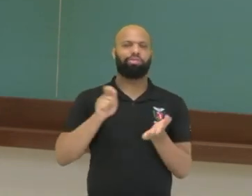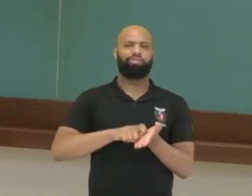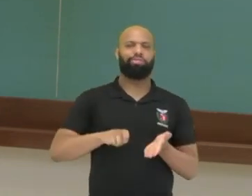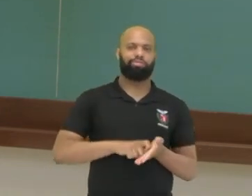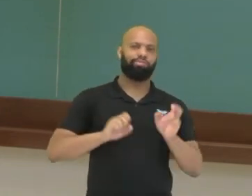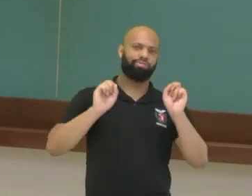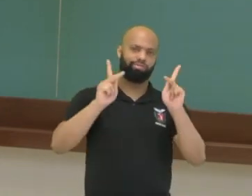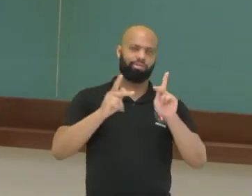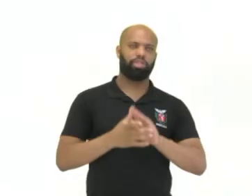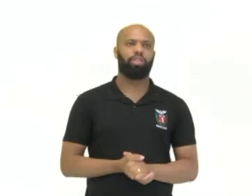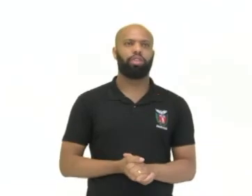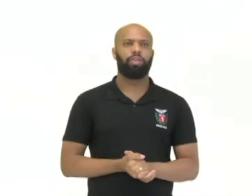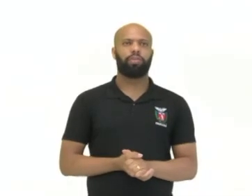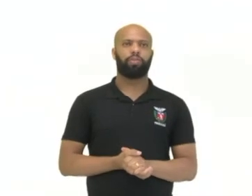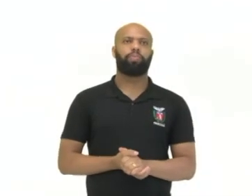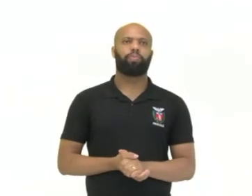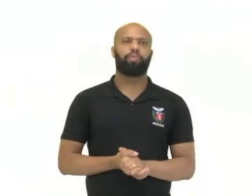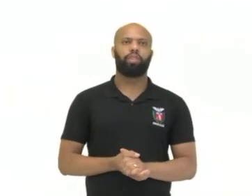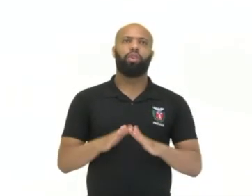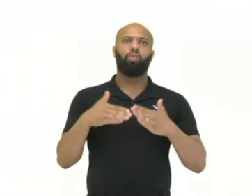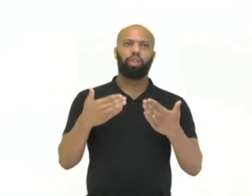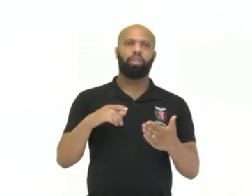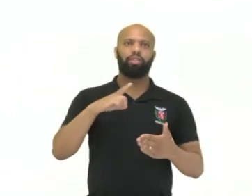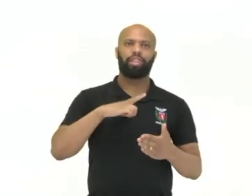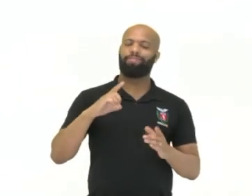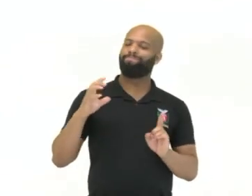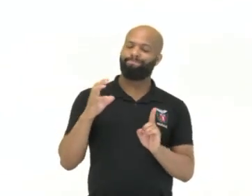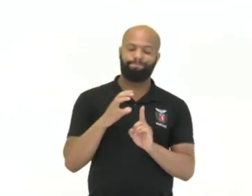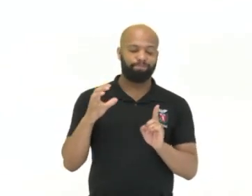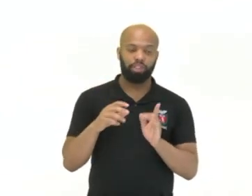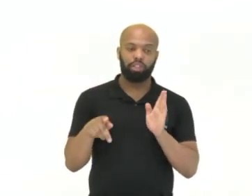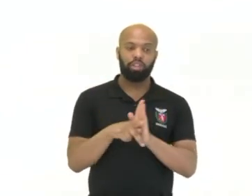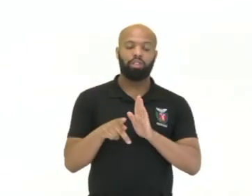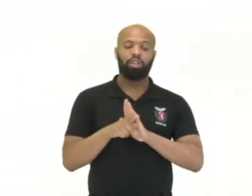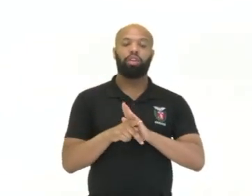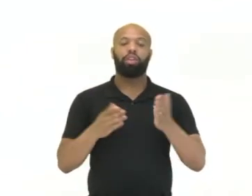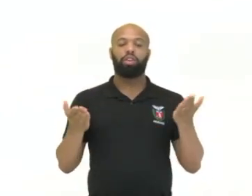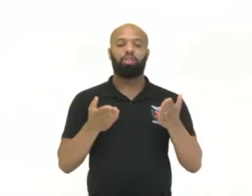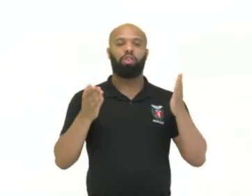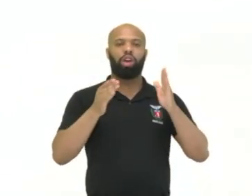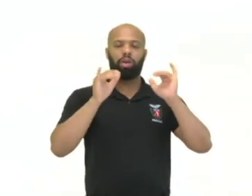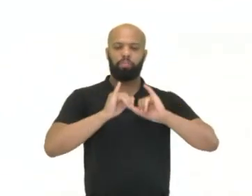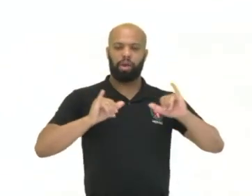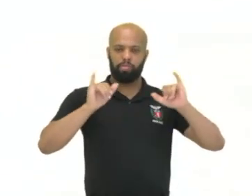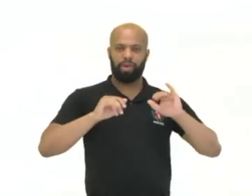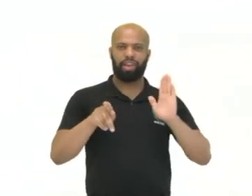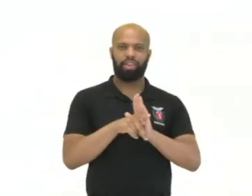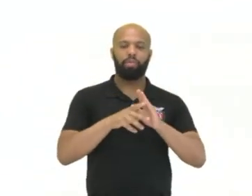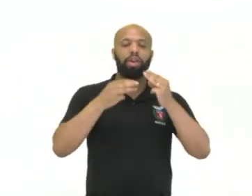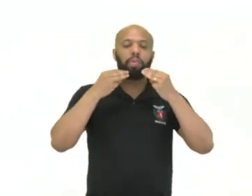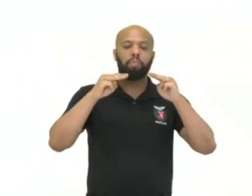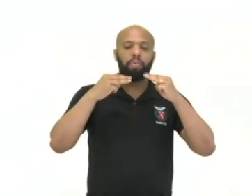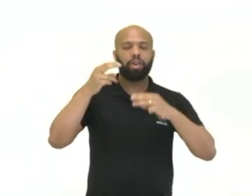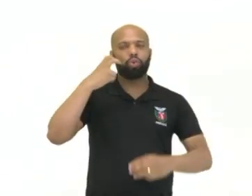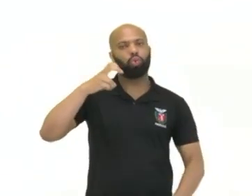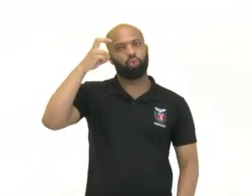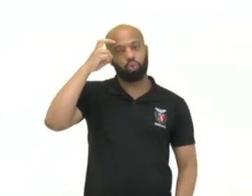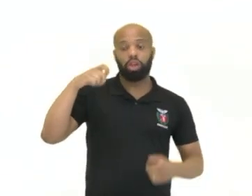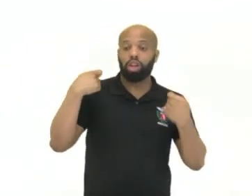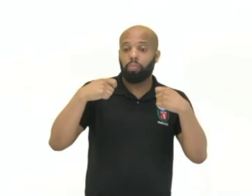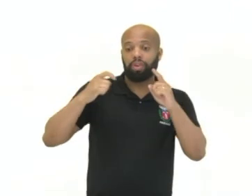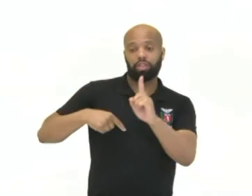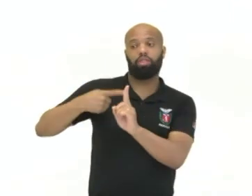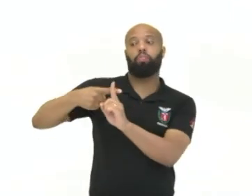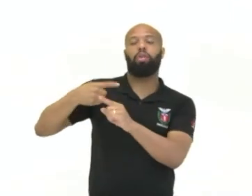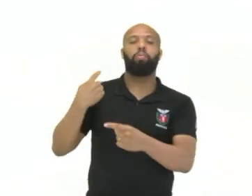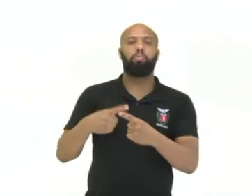outras palavras. Considerando o impacto da imprensa e do marketing na cultura, é possível ser otimista. A mídia